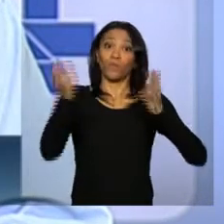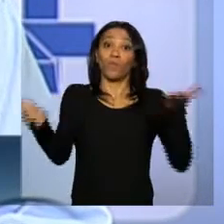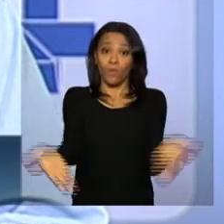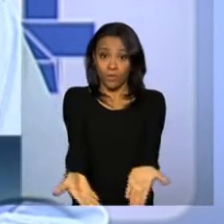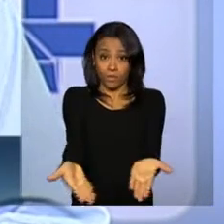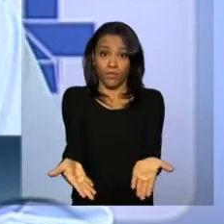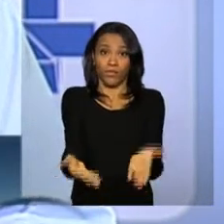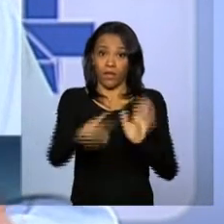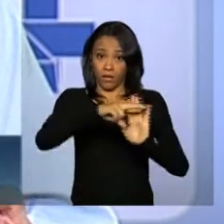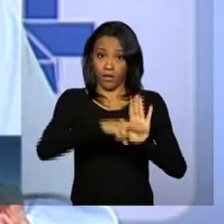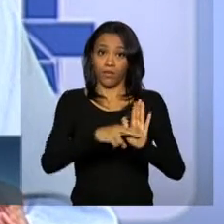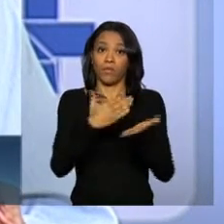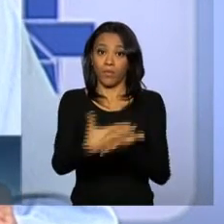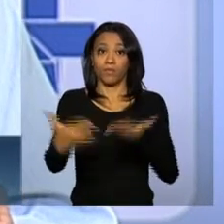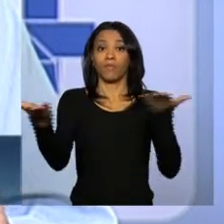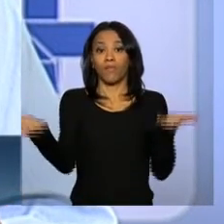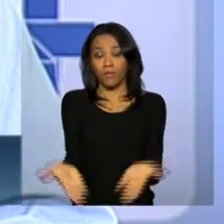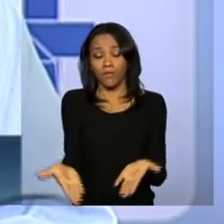hoje.